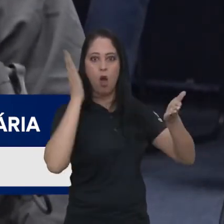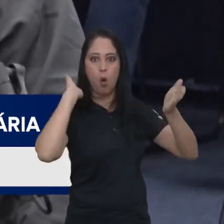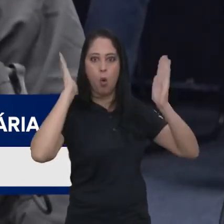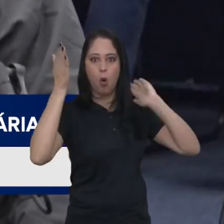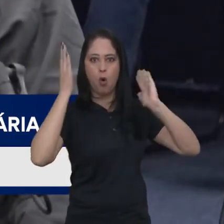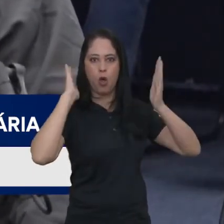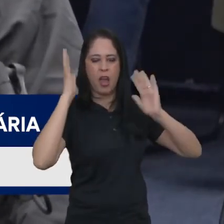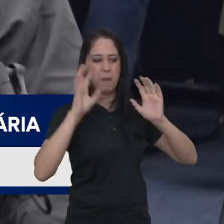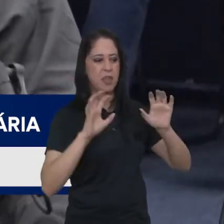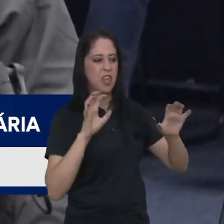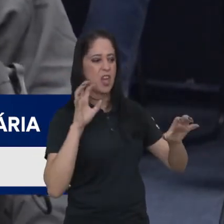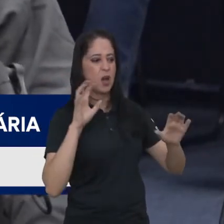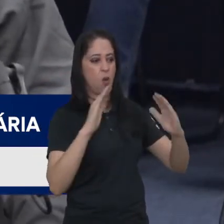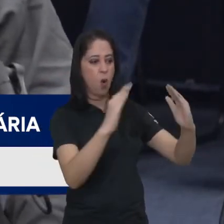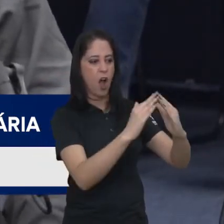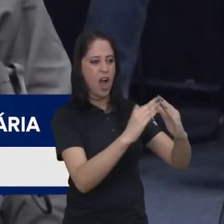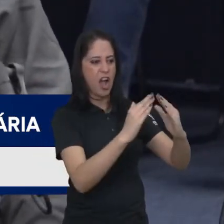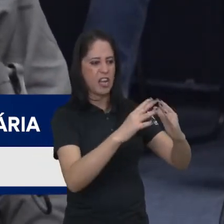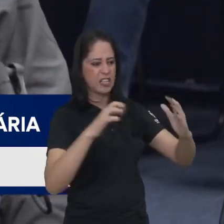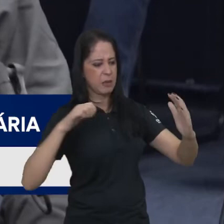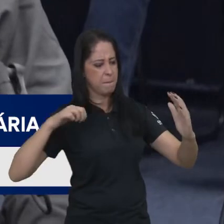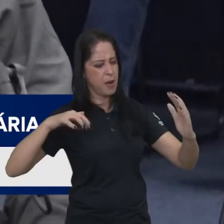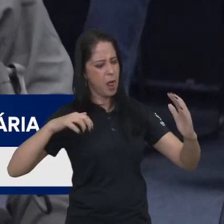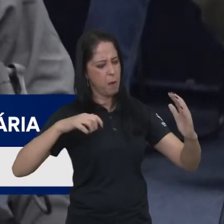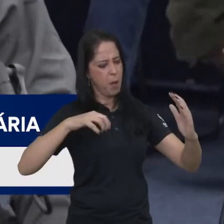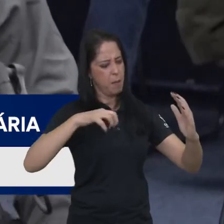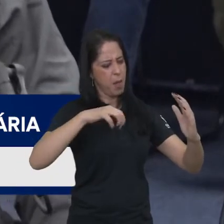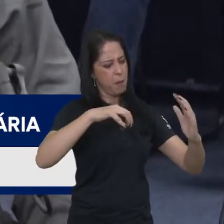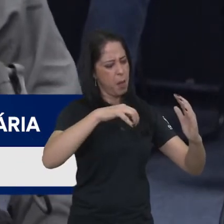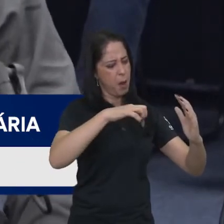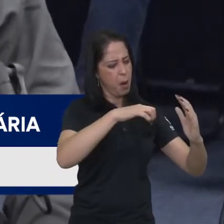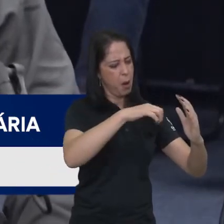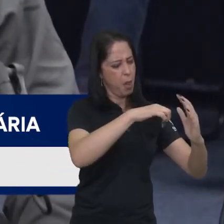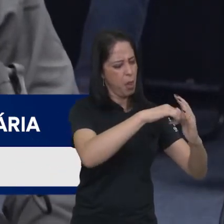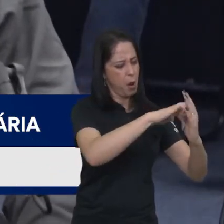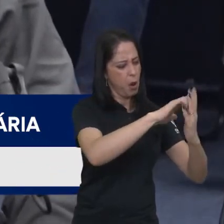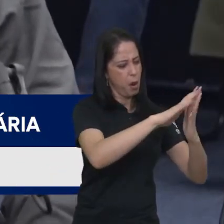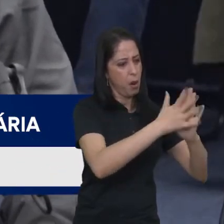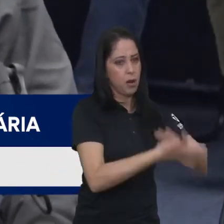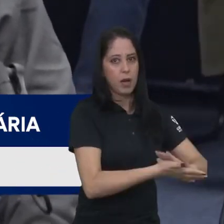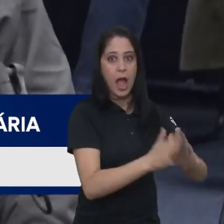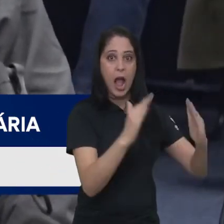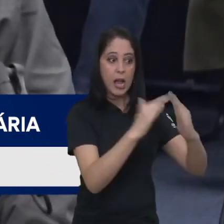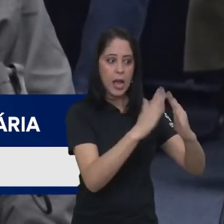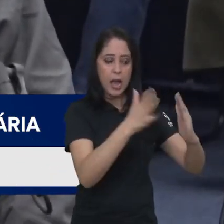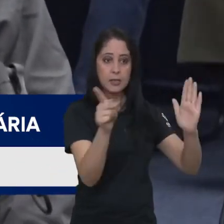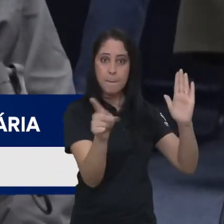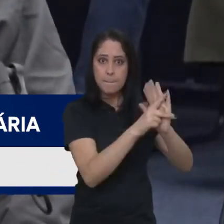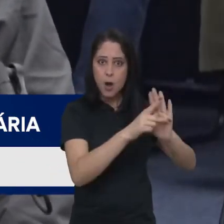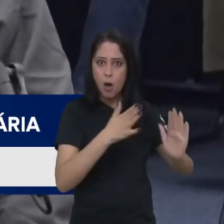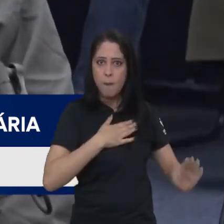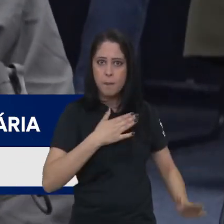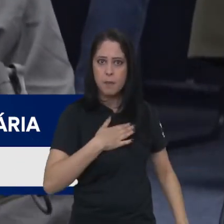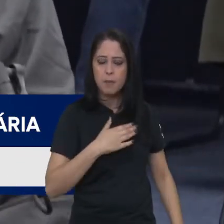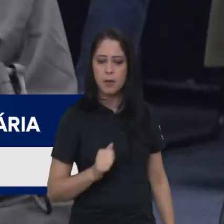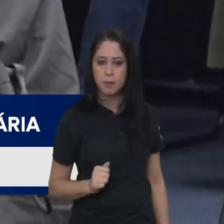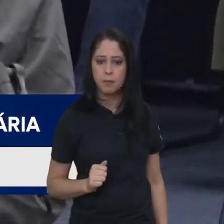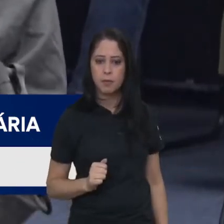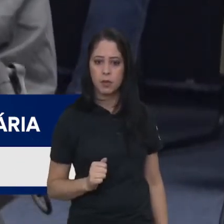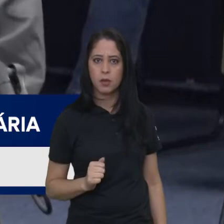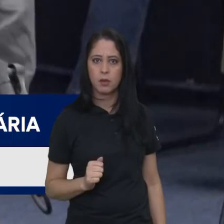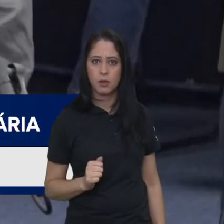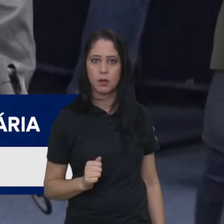dela à disposição para invadir propriedade privada, que é minha, para